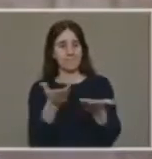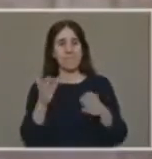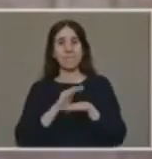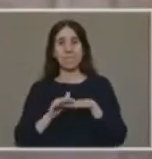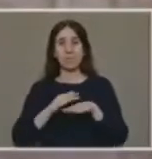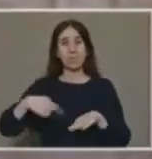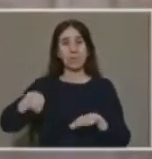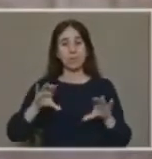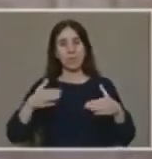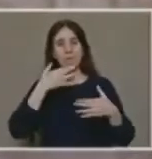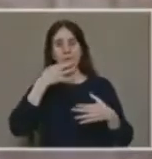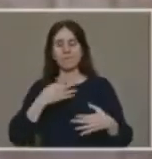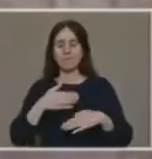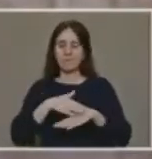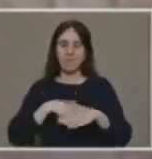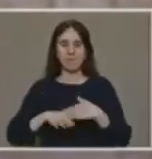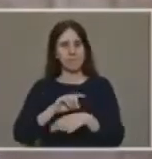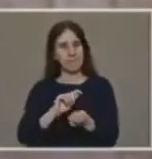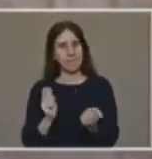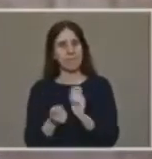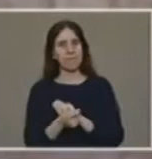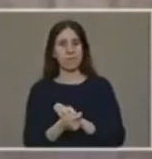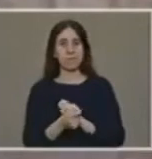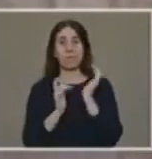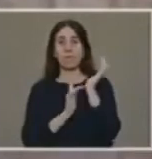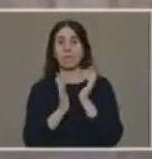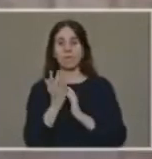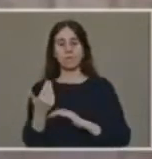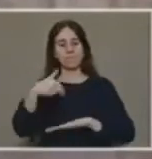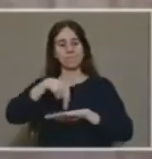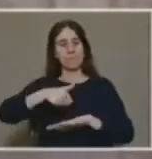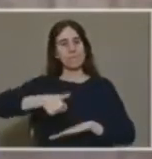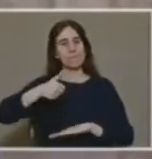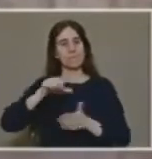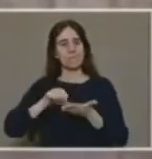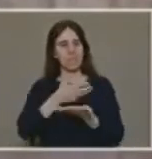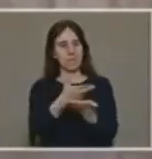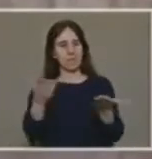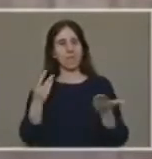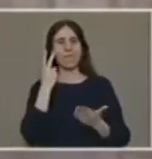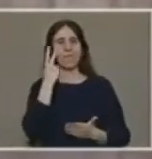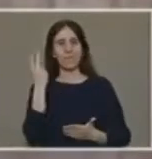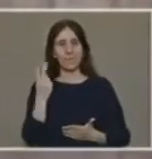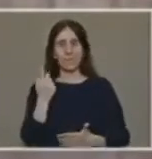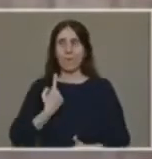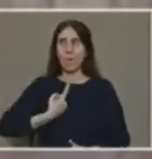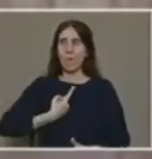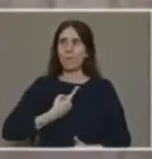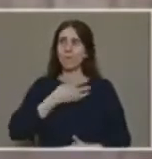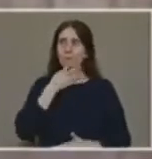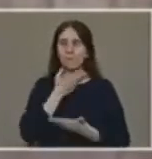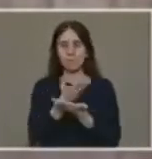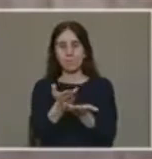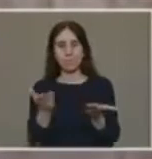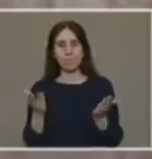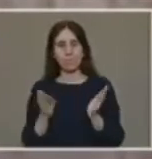façamos o caminho inverso, coloquemos Cristo no centro das nossas vidas, assumamos a missão de testemunhá-lo. E